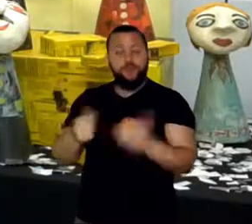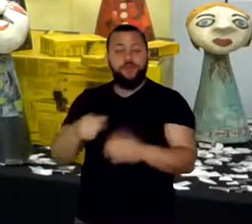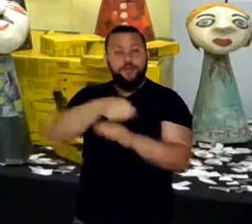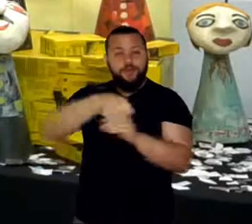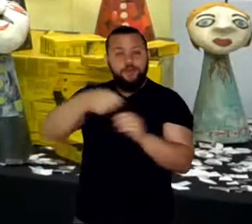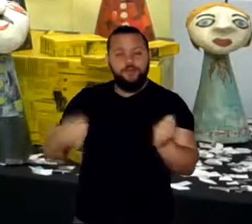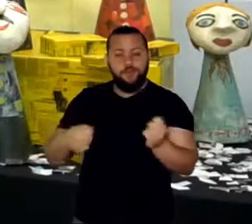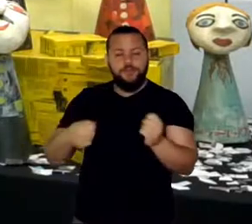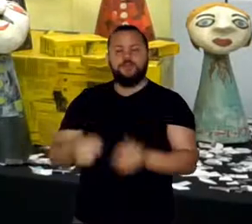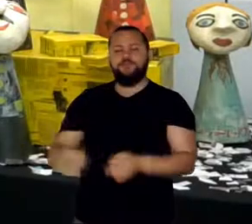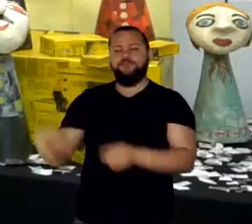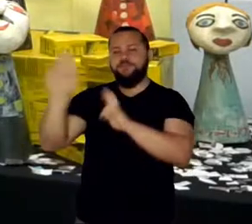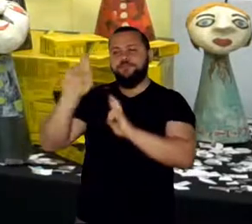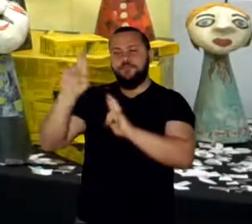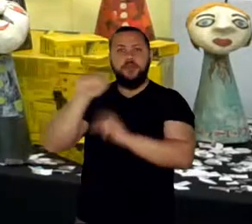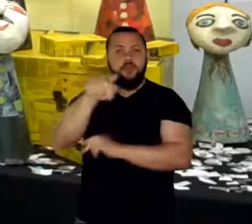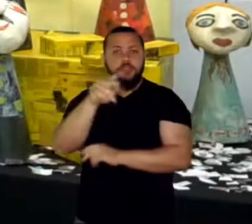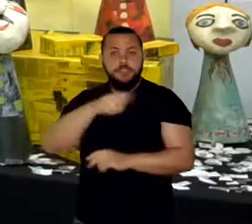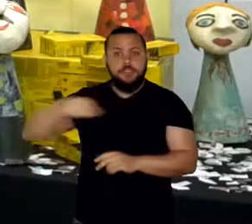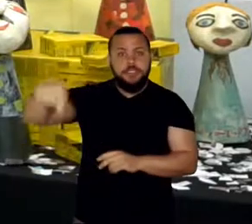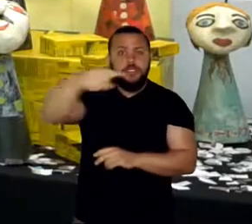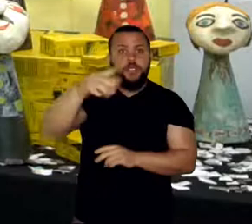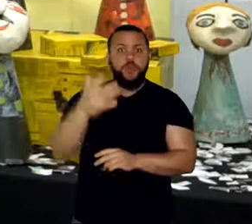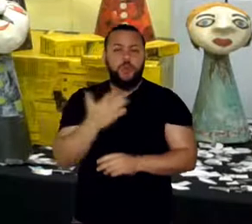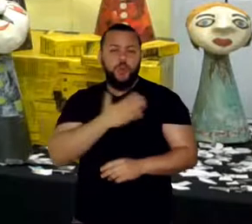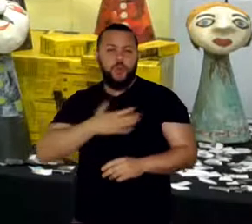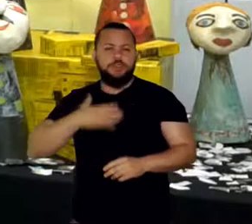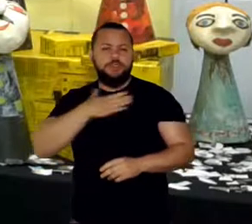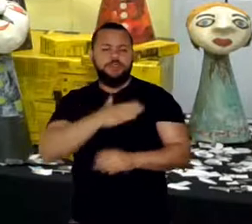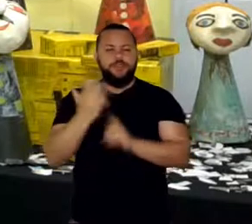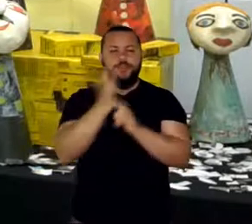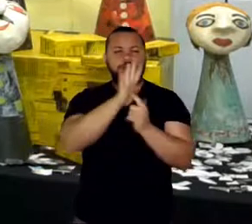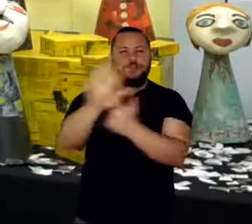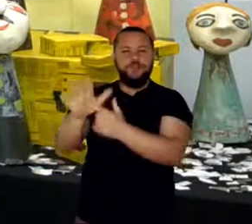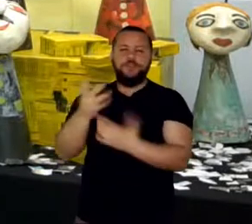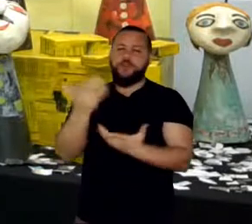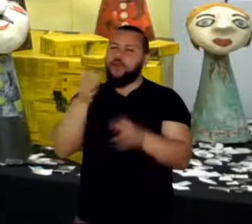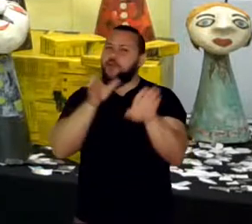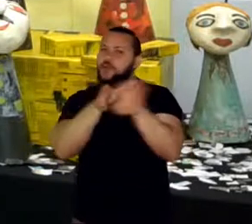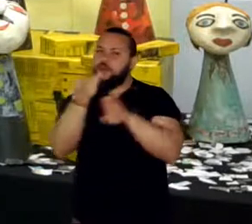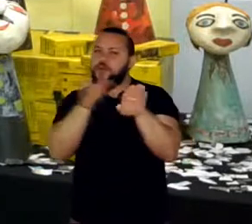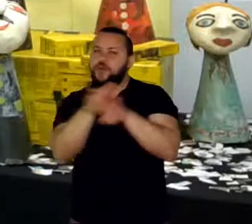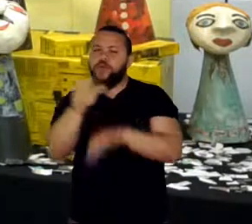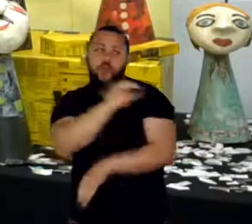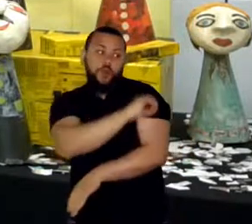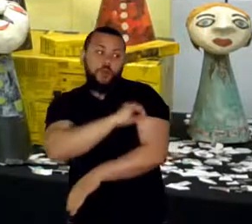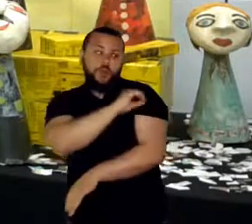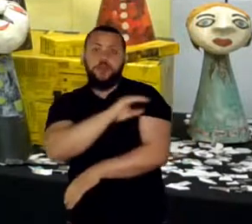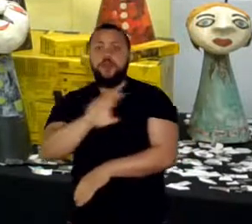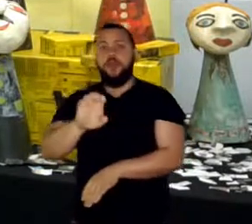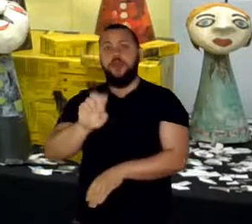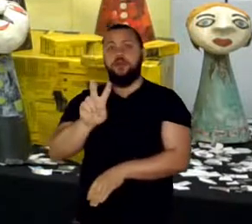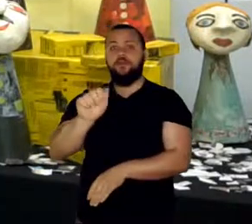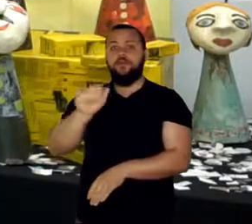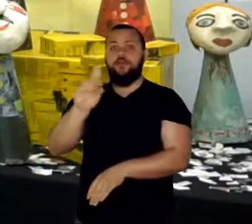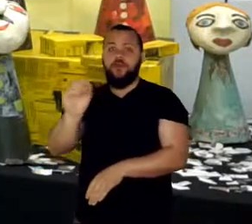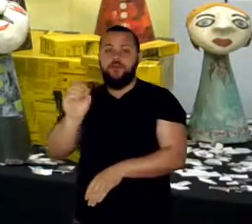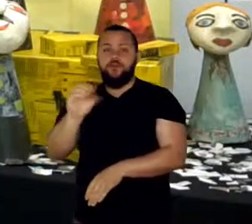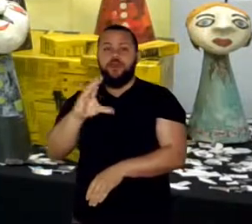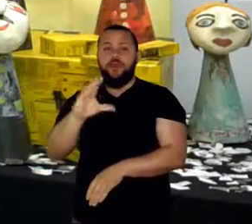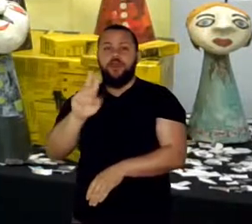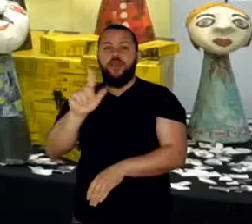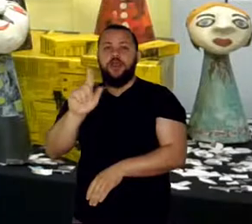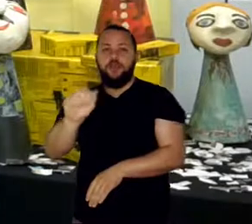Esperamos que tenham gostado desta exposição e sugerimos que acompanhem as oficinas do Evaldo Barros e Cláudio Miller. que